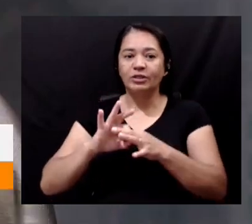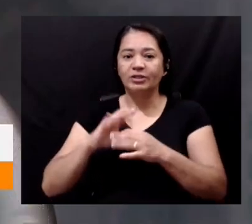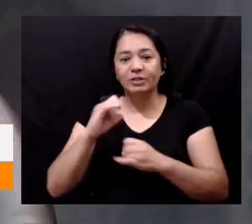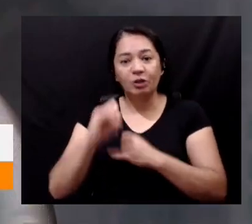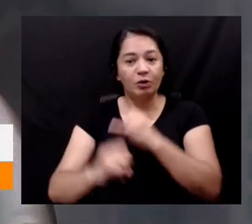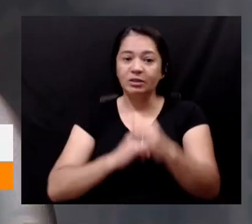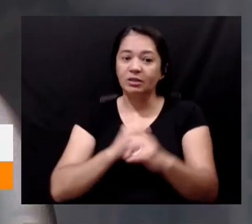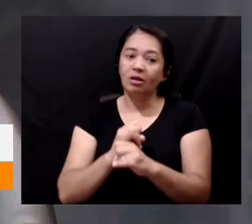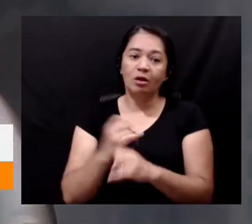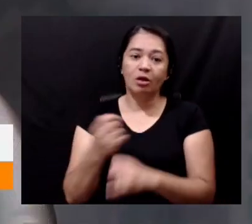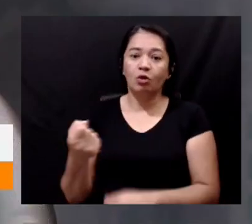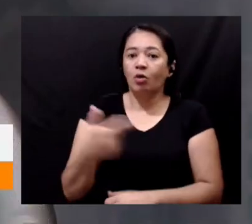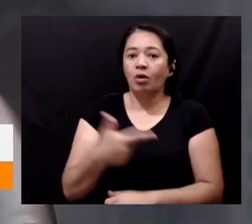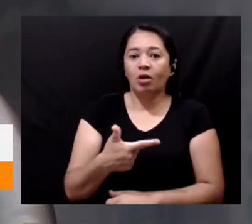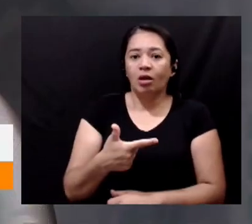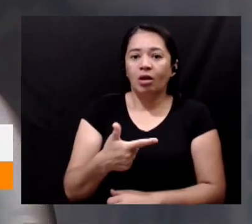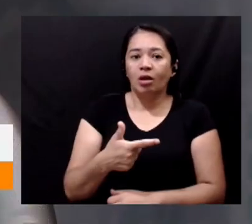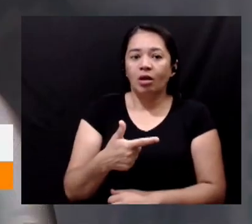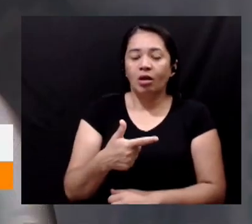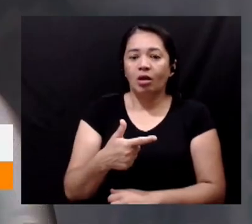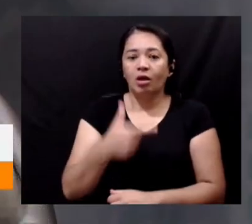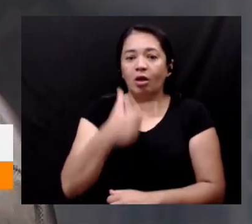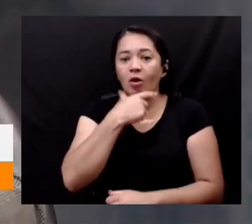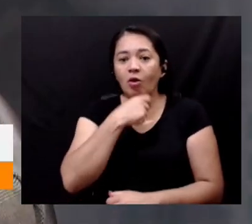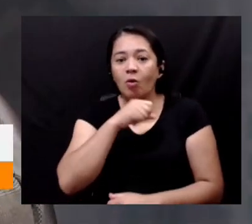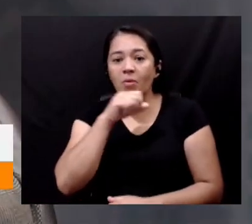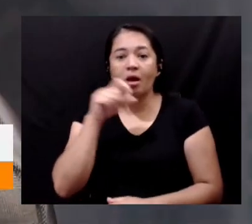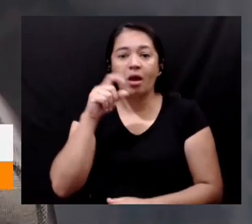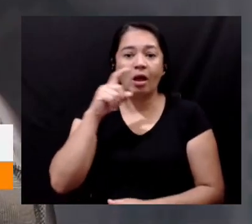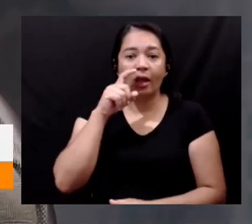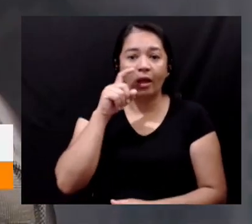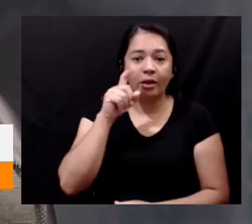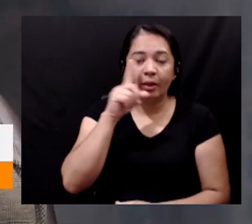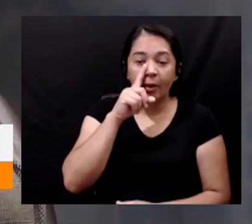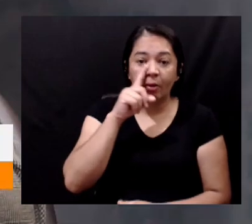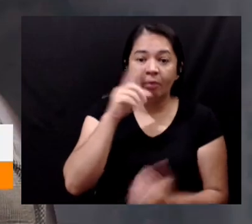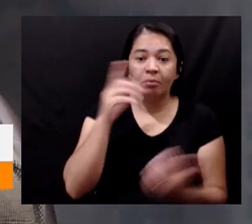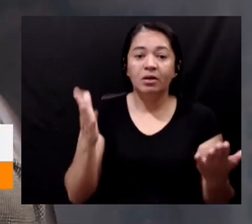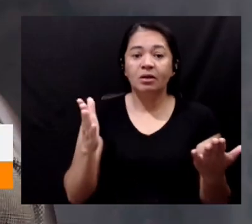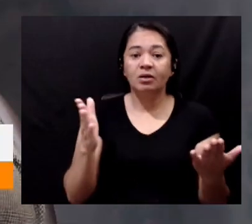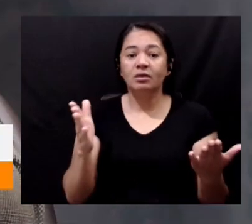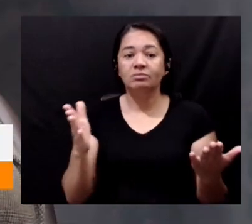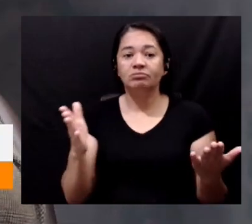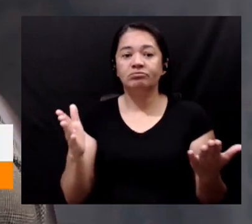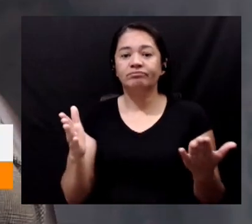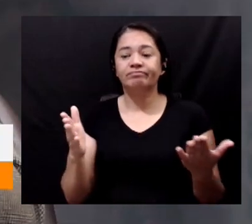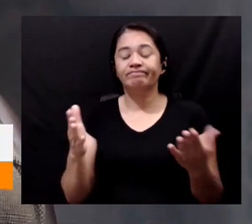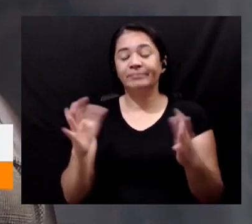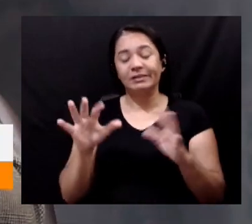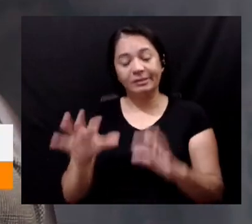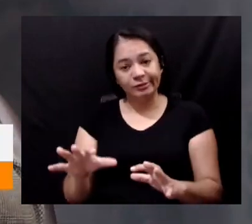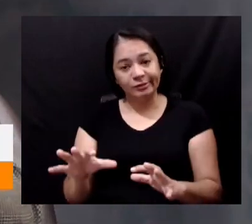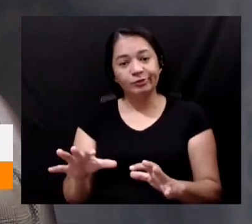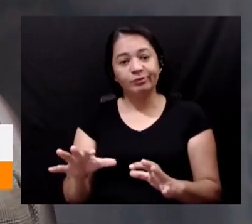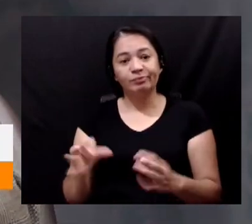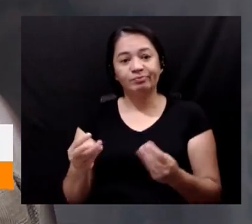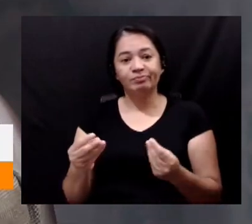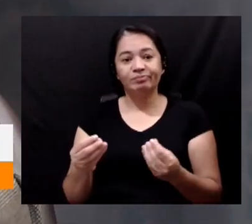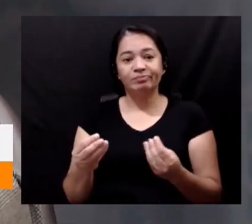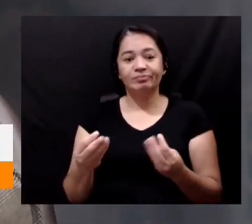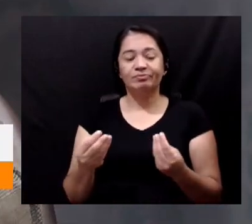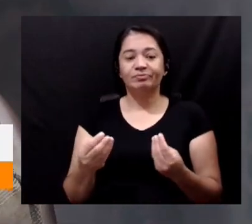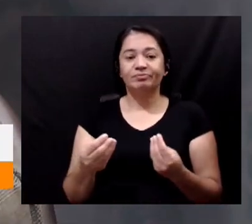do que com os próprios pais, né. Então esse é algo, assim, que é base